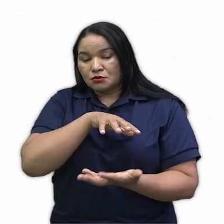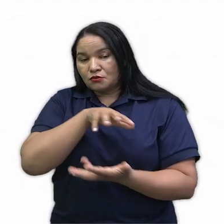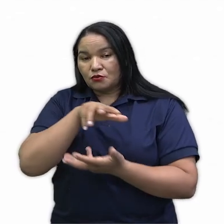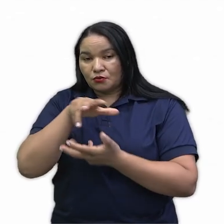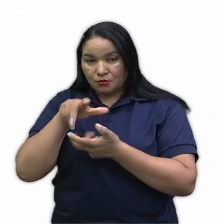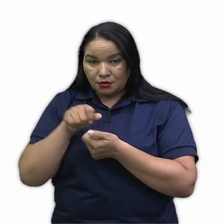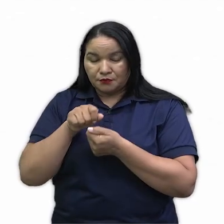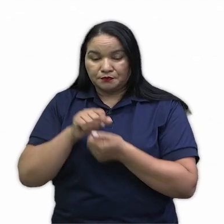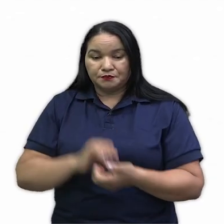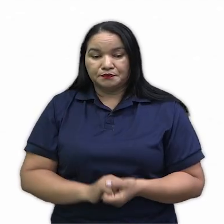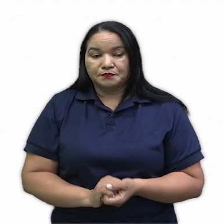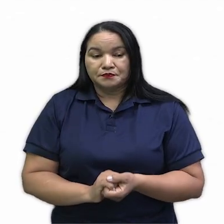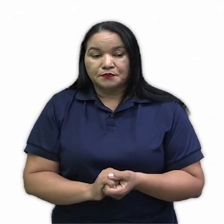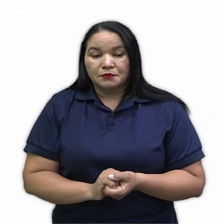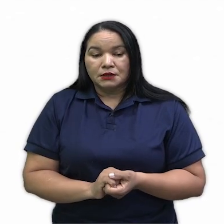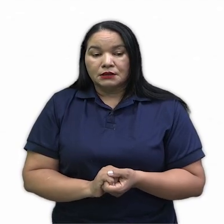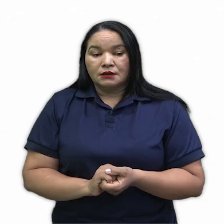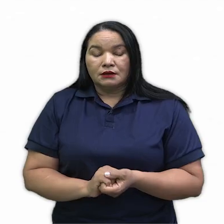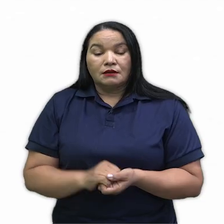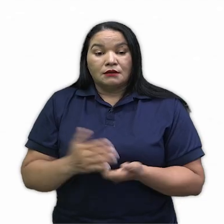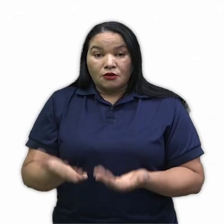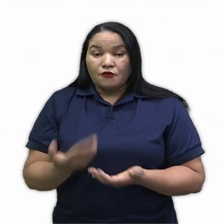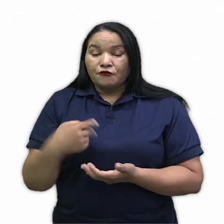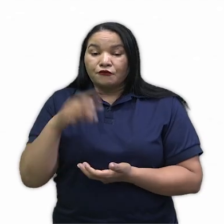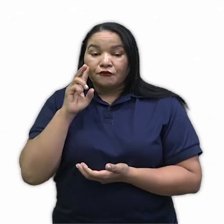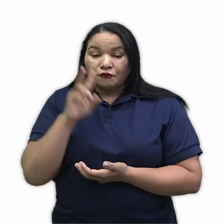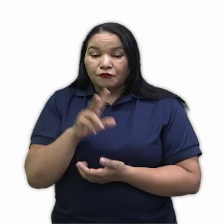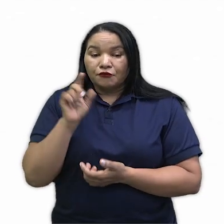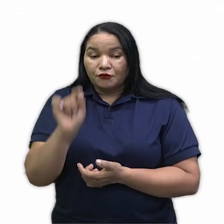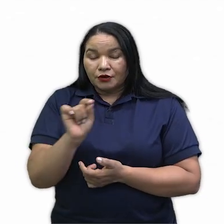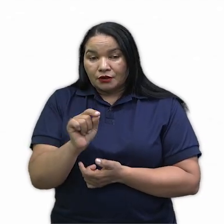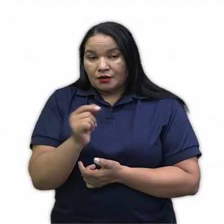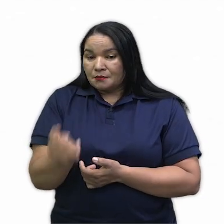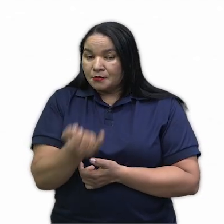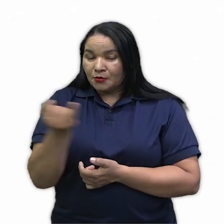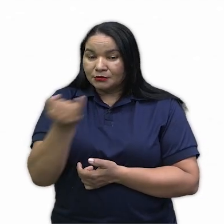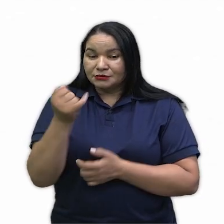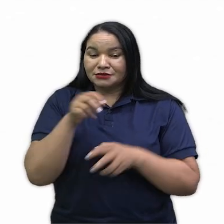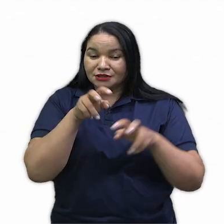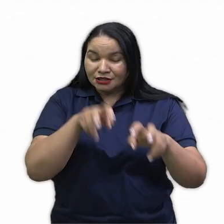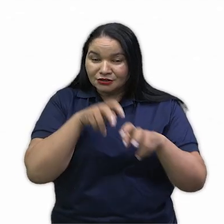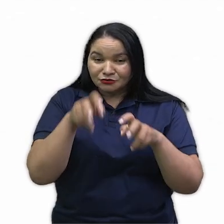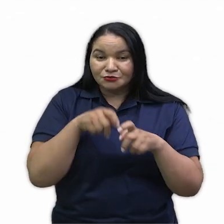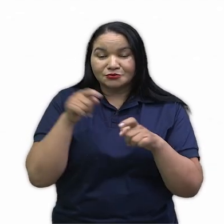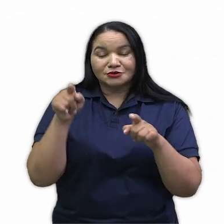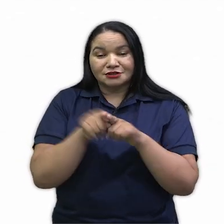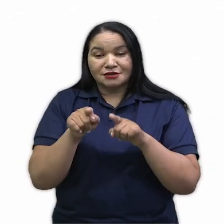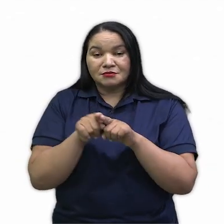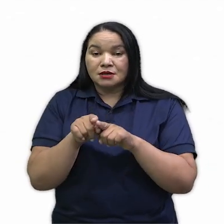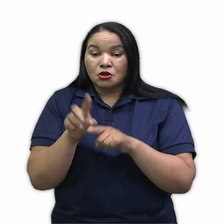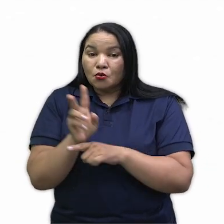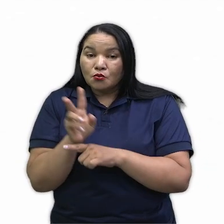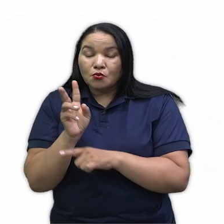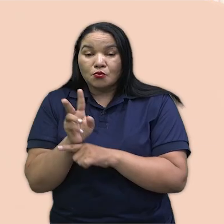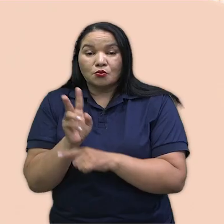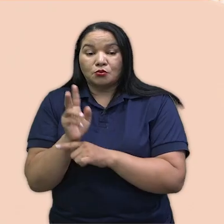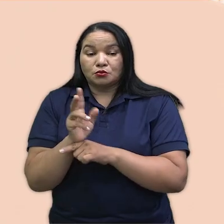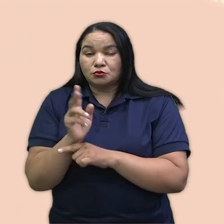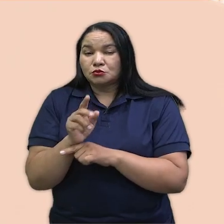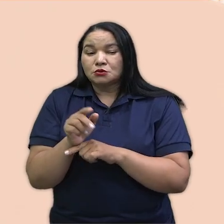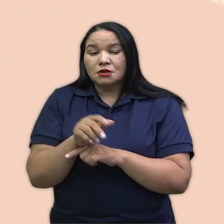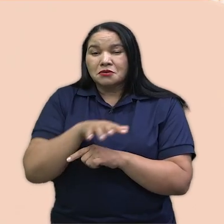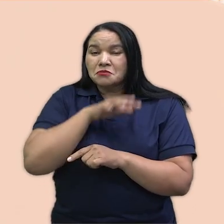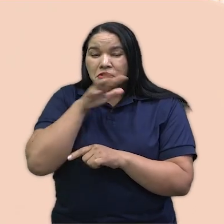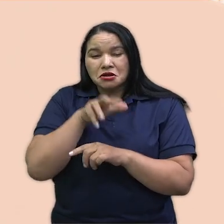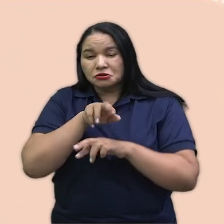certo, gente? Tá certo, gente? Então, a gente observa aí a importância, né, da agricultura, da pecuária, o desenvolvimento